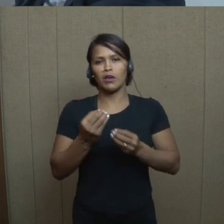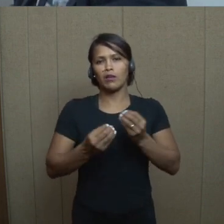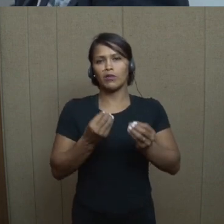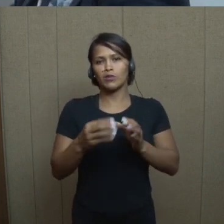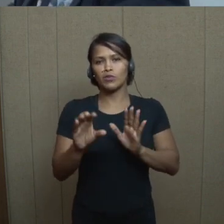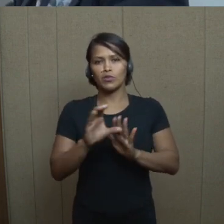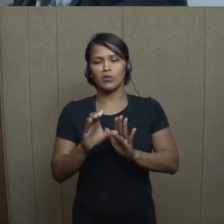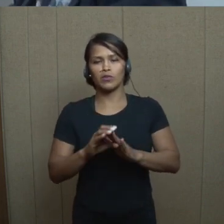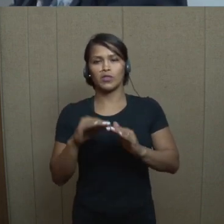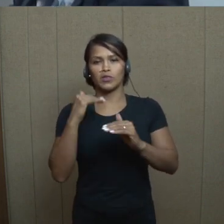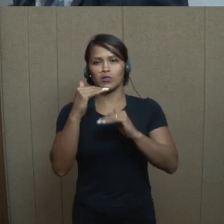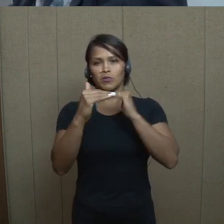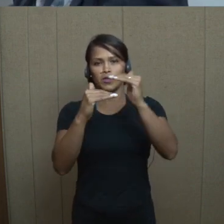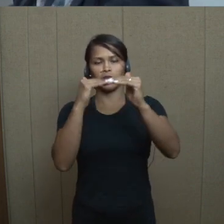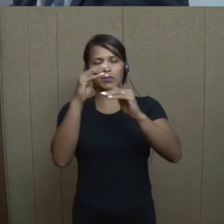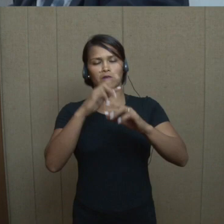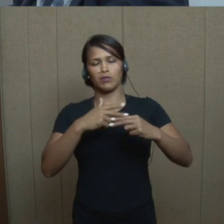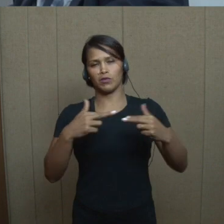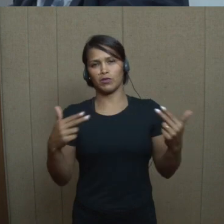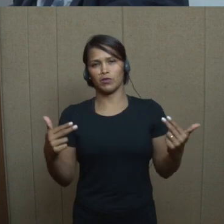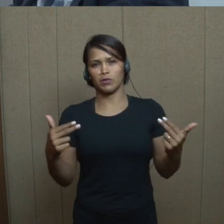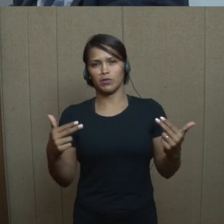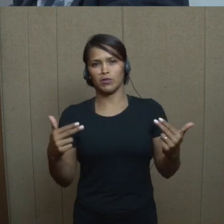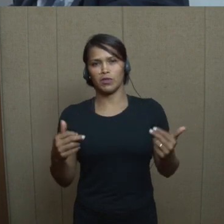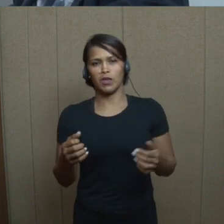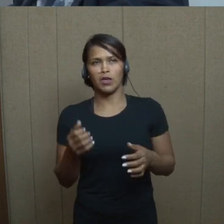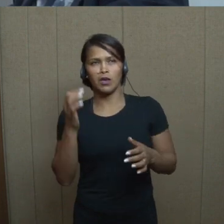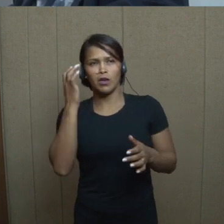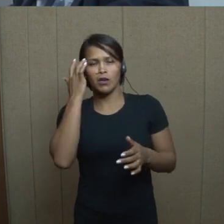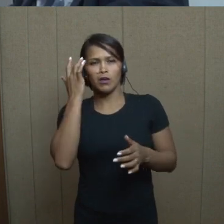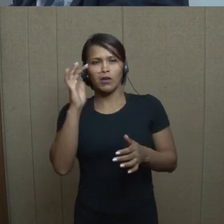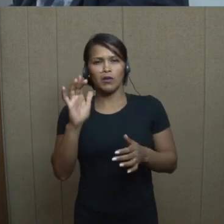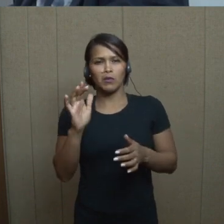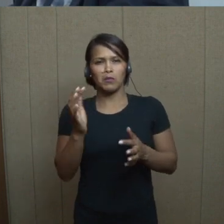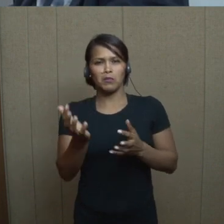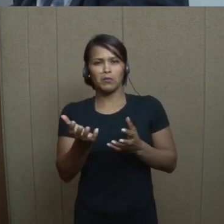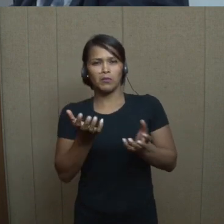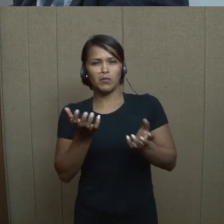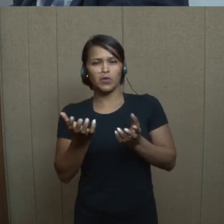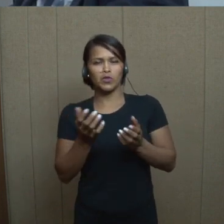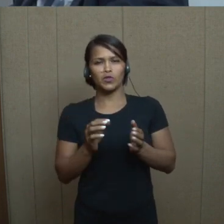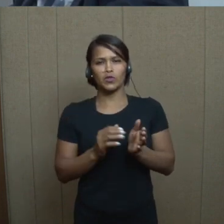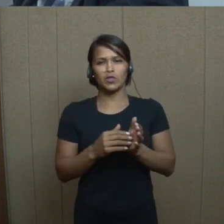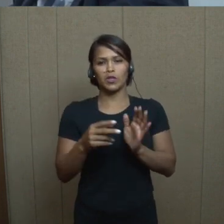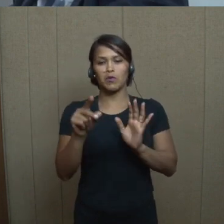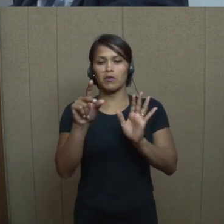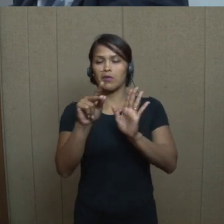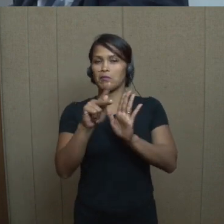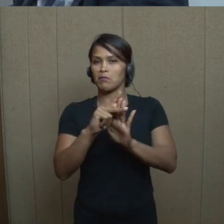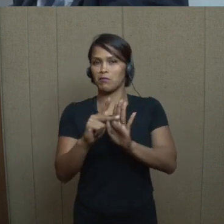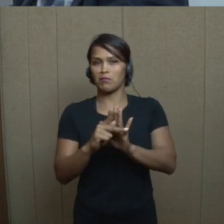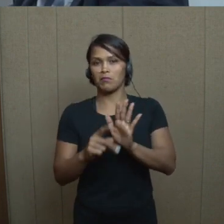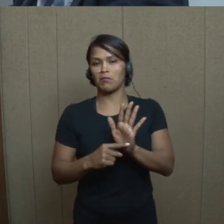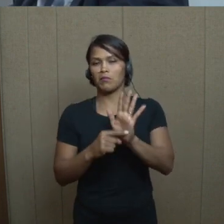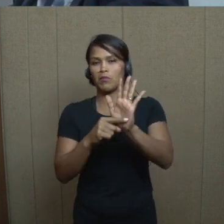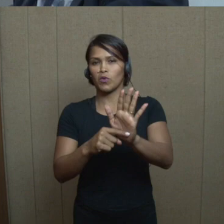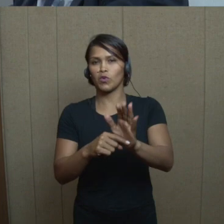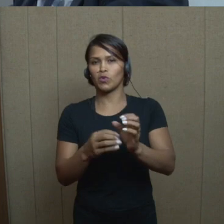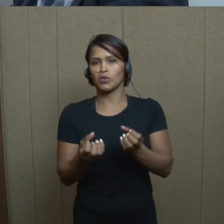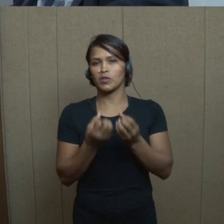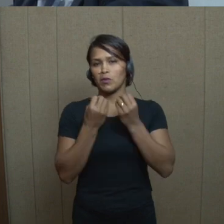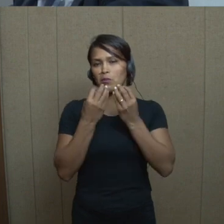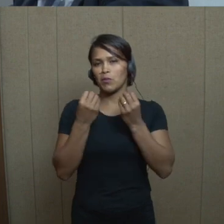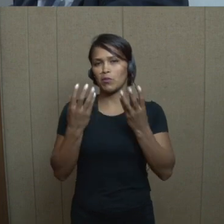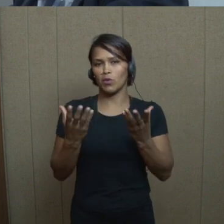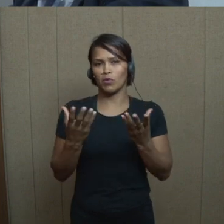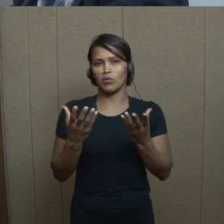foi soberania, entre outros. Eu acho que isso é o que caracteriza uma boa consulta, quando as